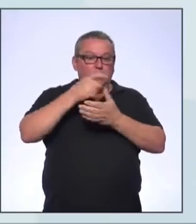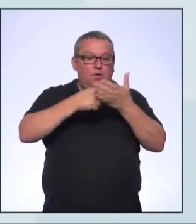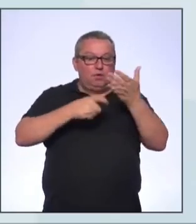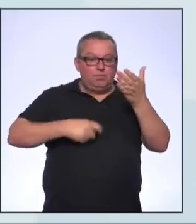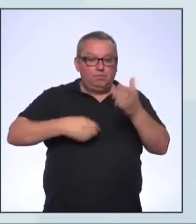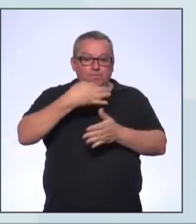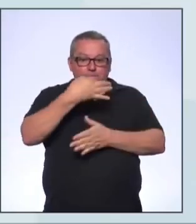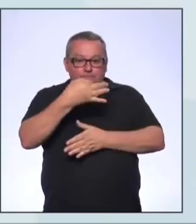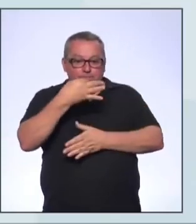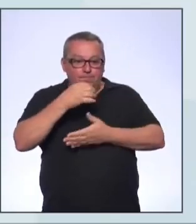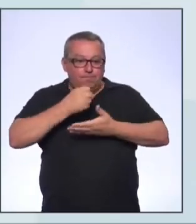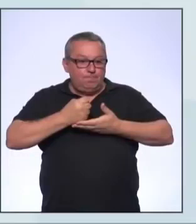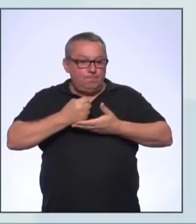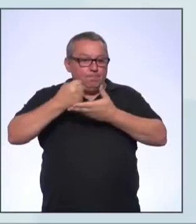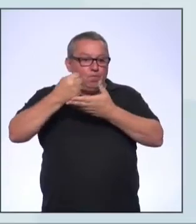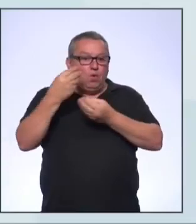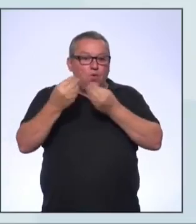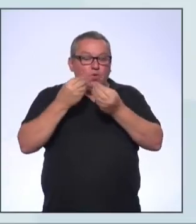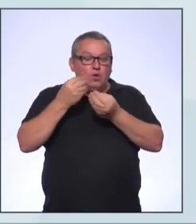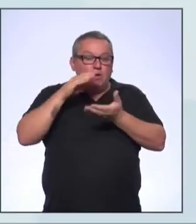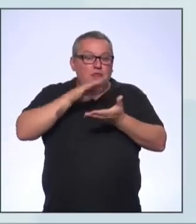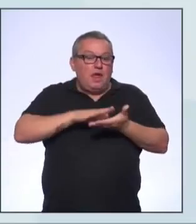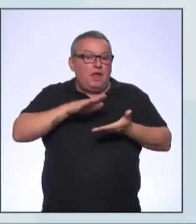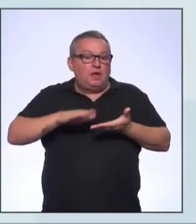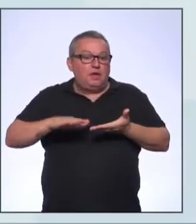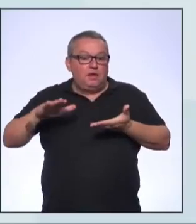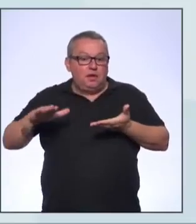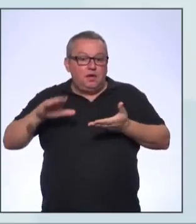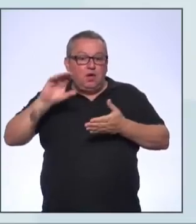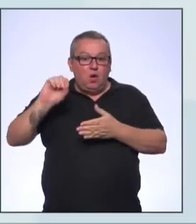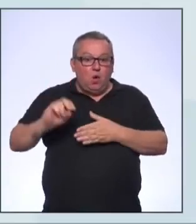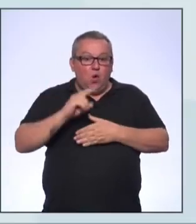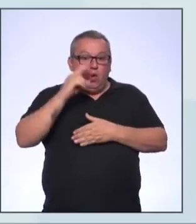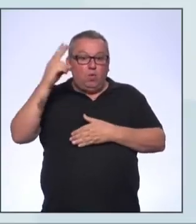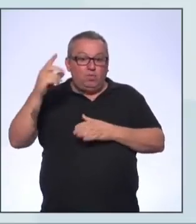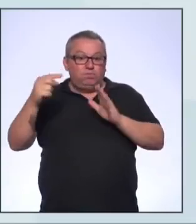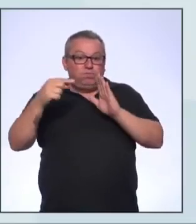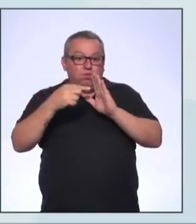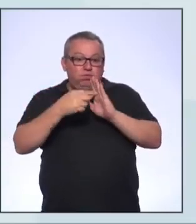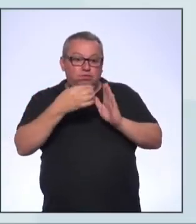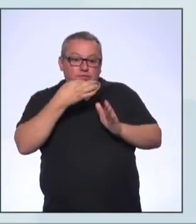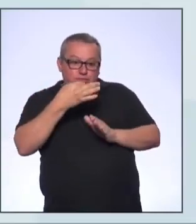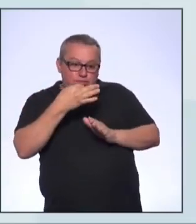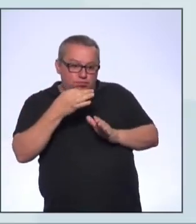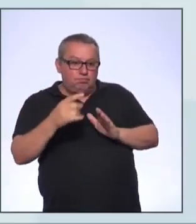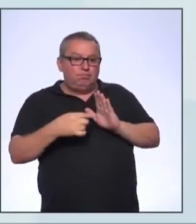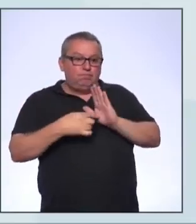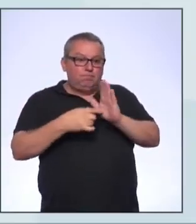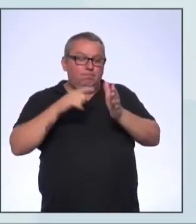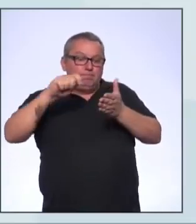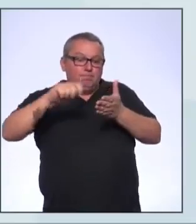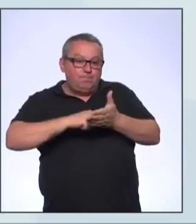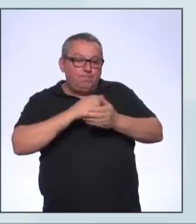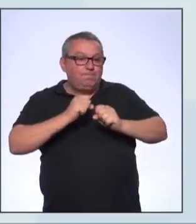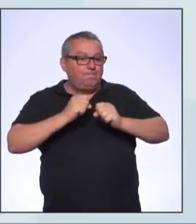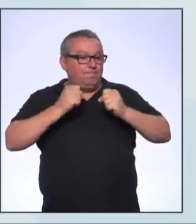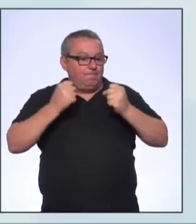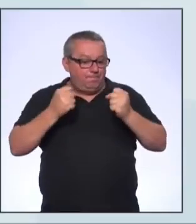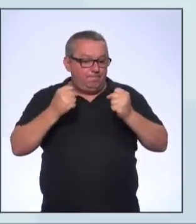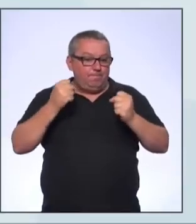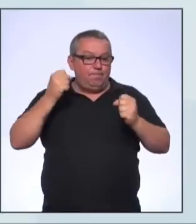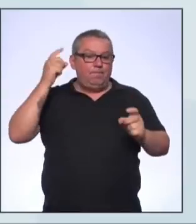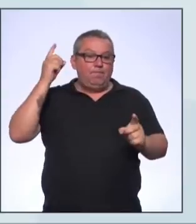texto argumentativo se sustenta em torno de uma tese ou um ponto de vista que o autor pretende